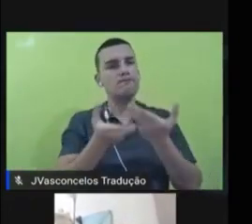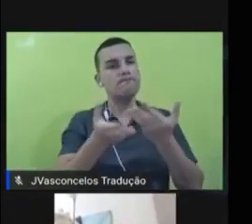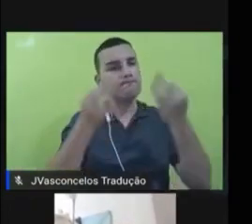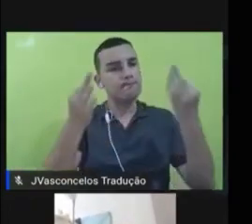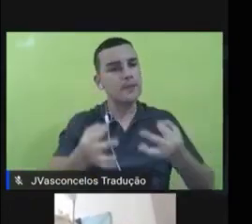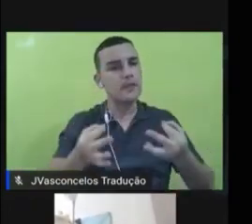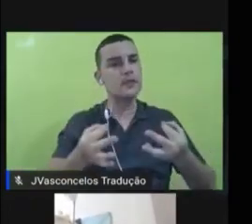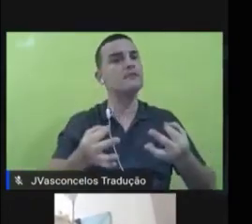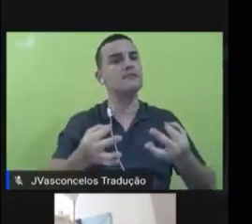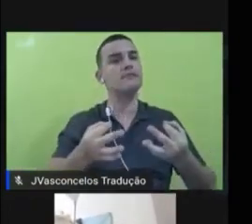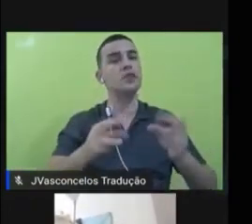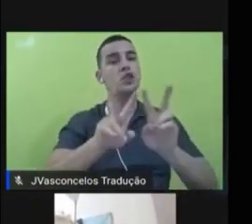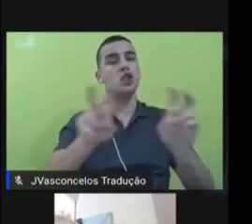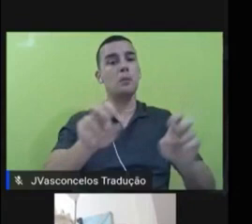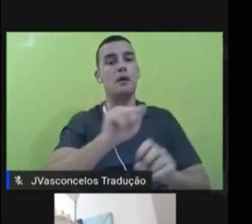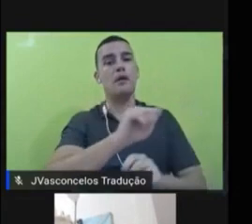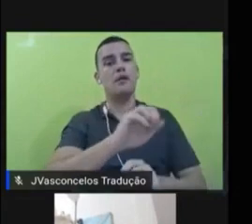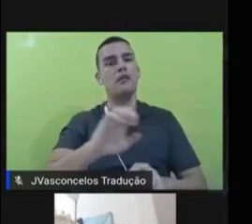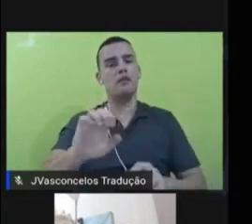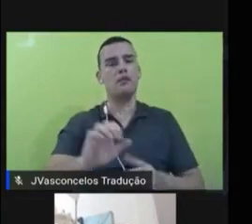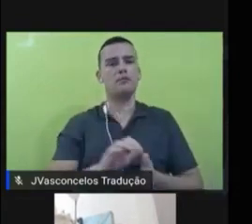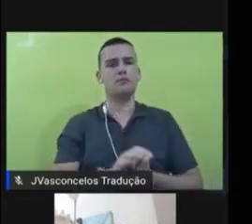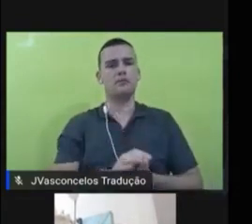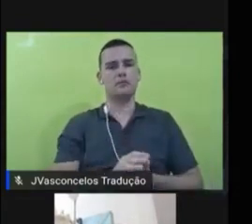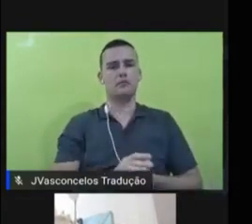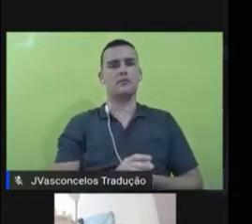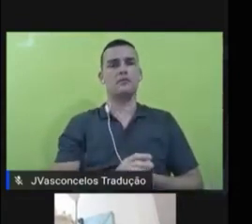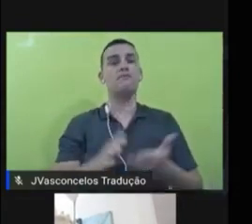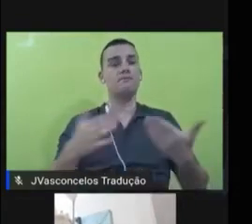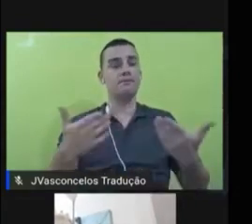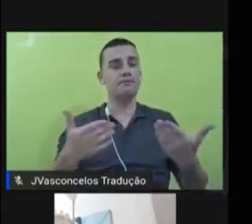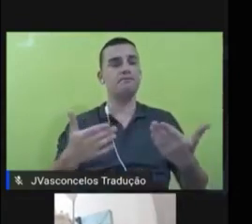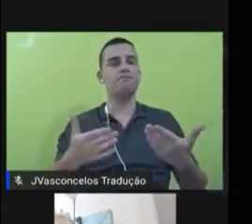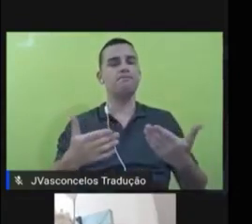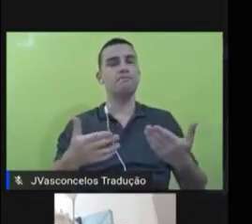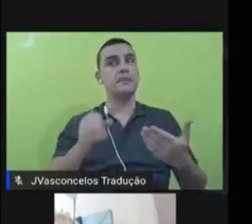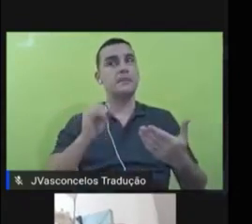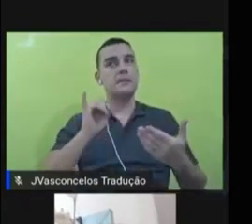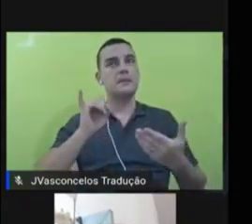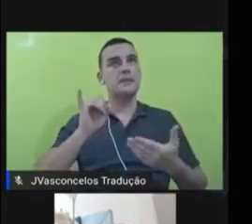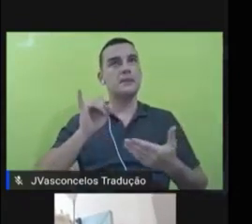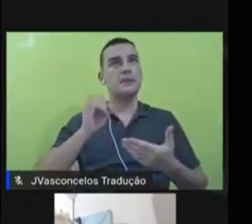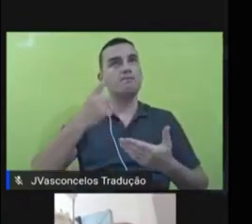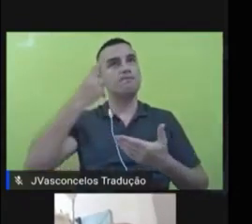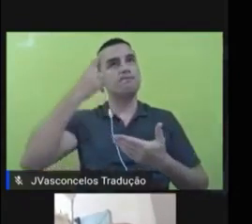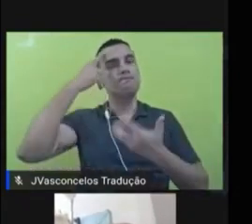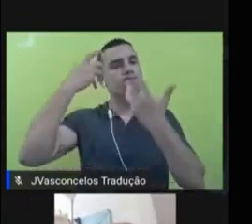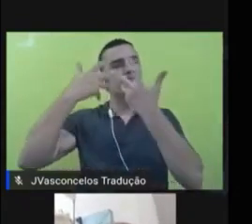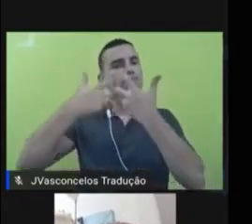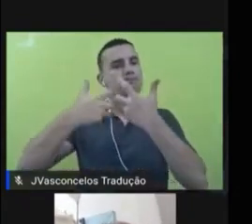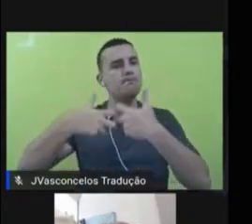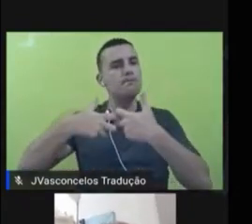atendimento. Se nós formos observar, nós temos já em